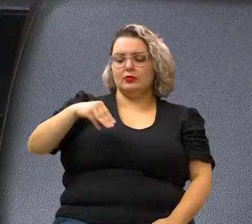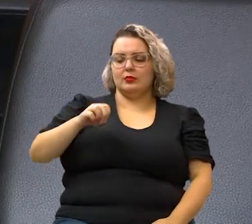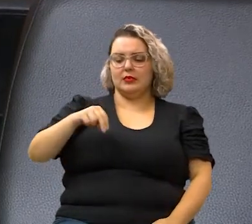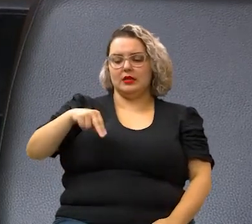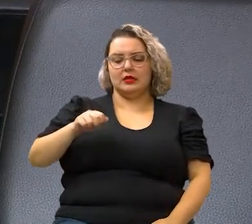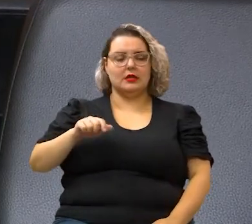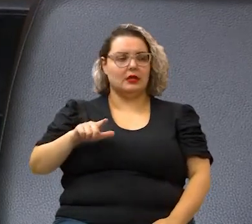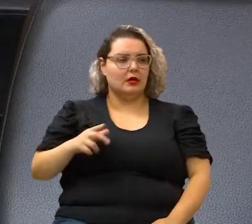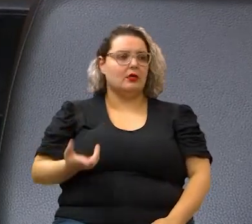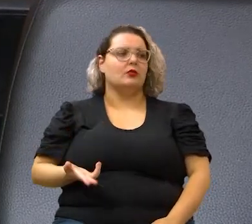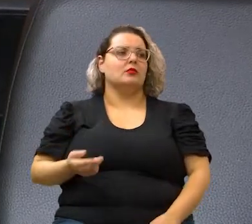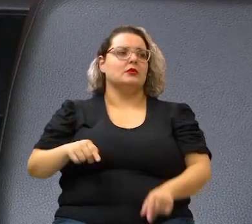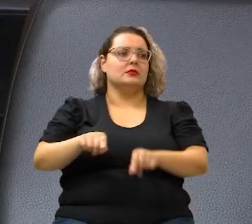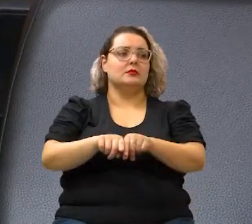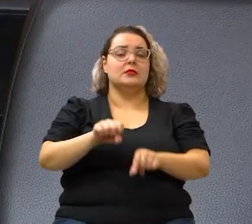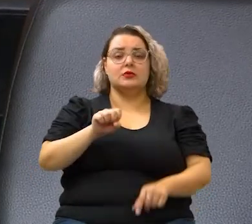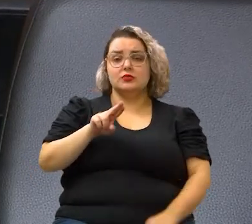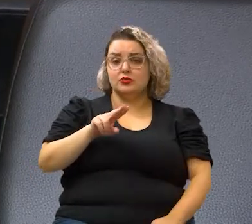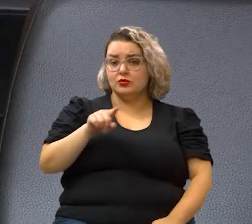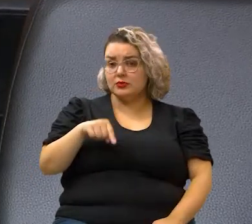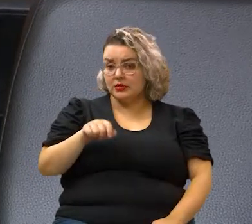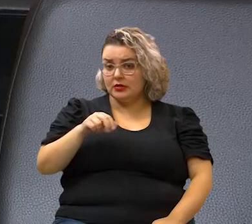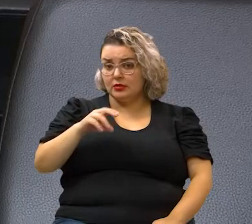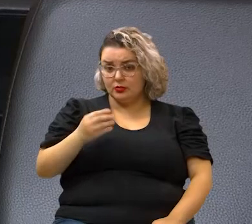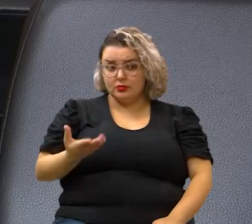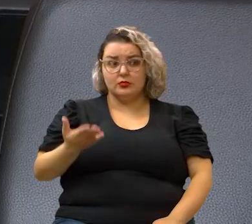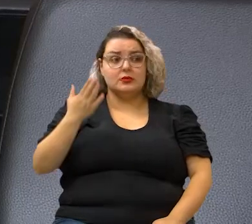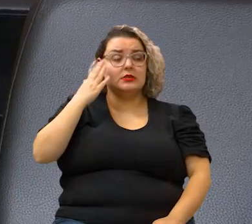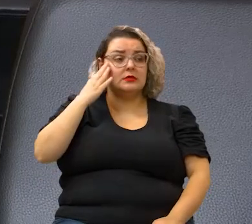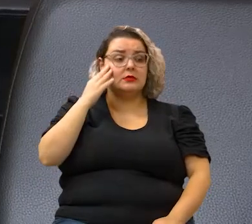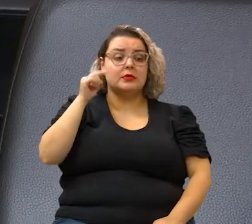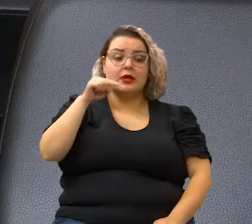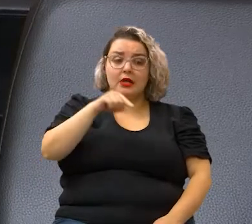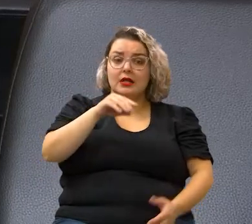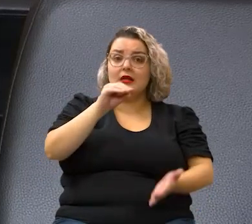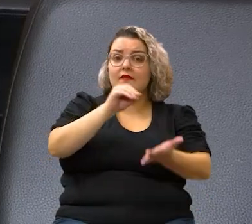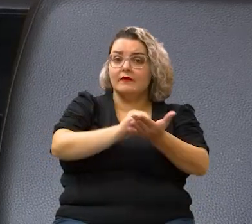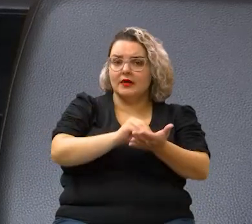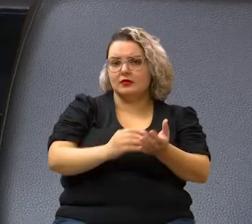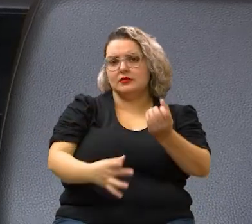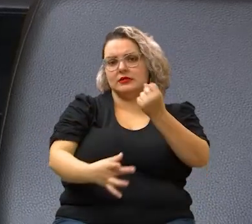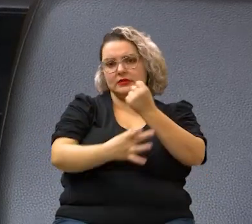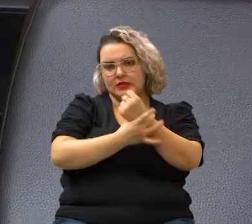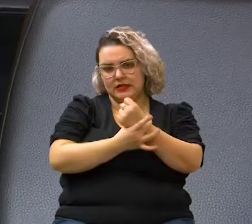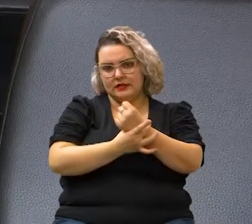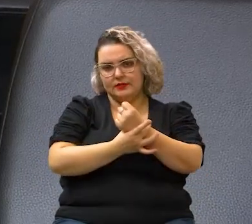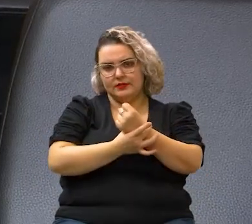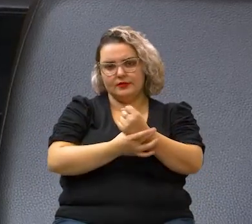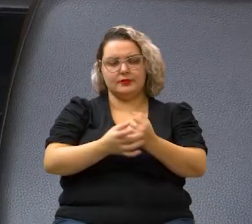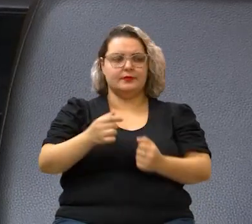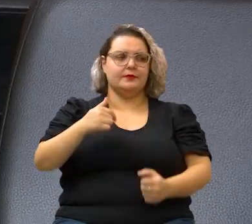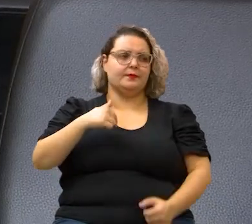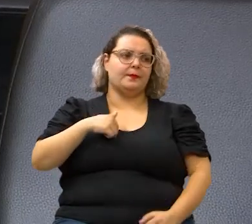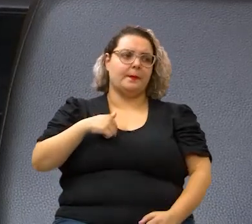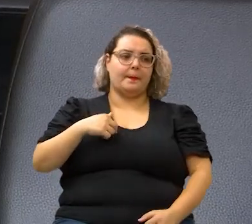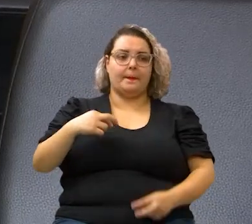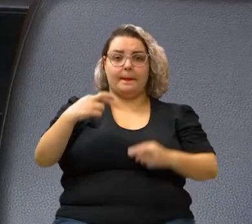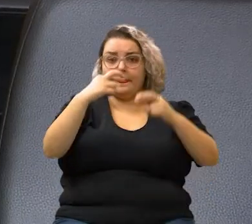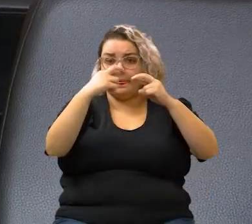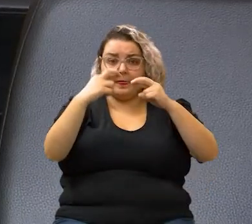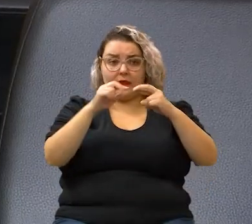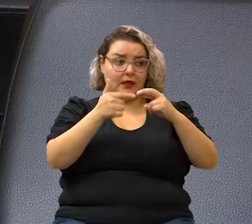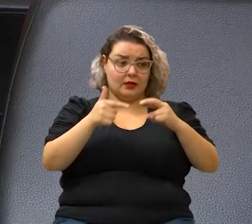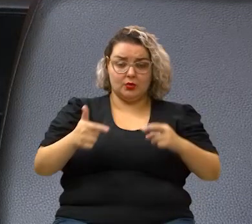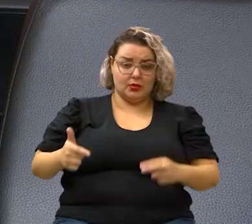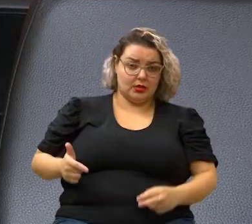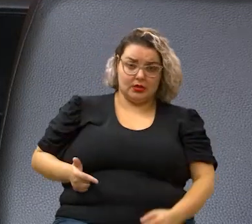Blumenau, como ocorreu também em Suzano, nós sabemos que ali foi uma falta de segurança, né? Não adianta eu colocar um